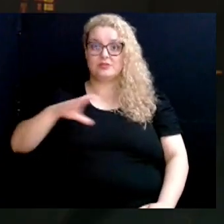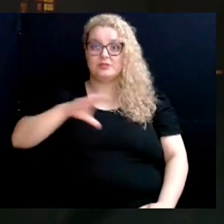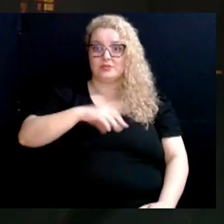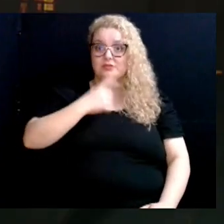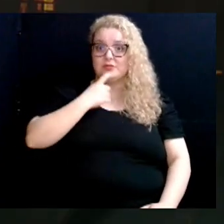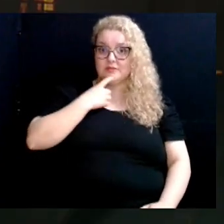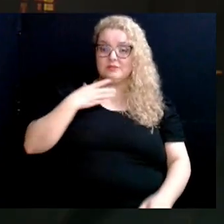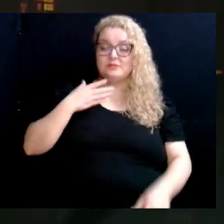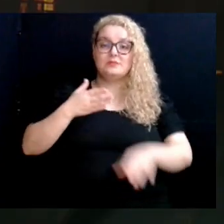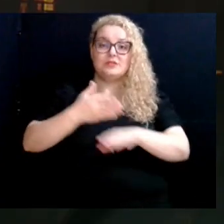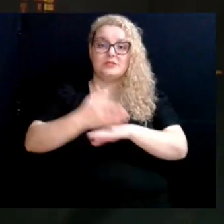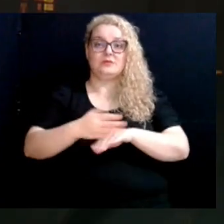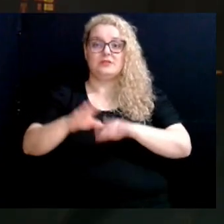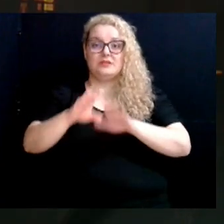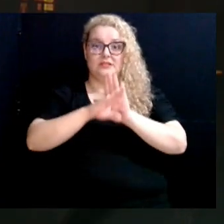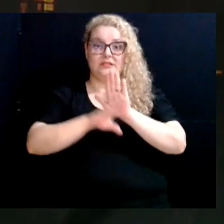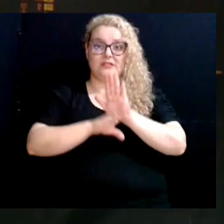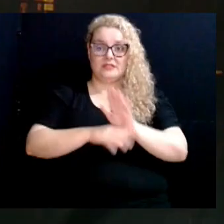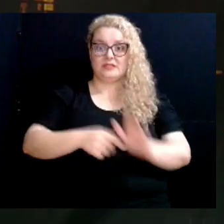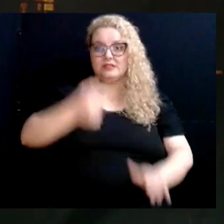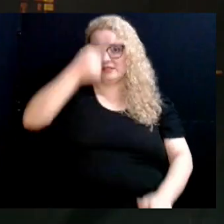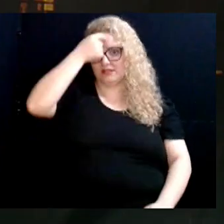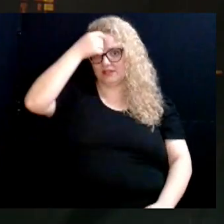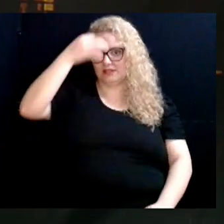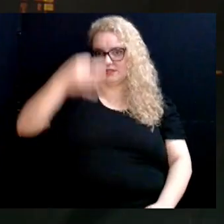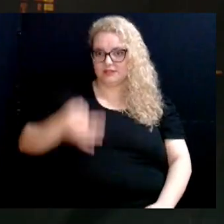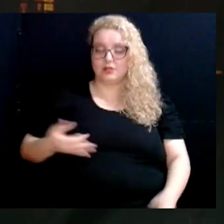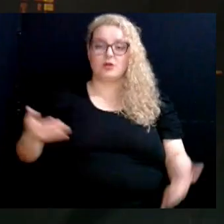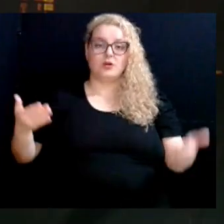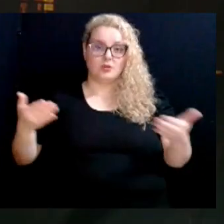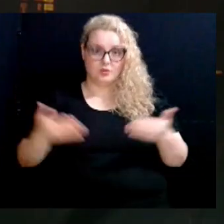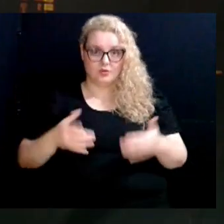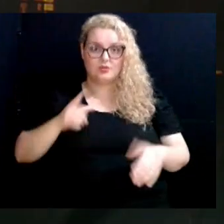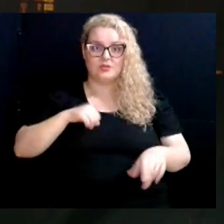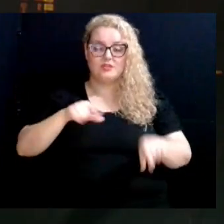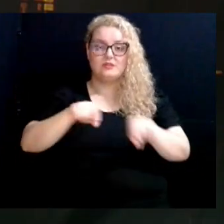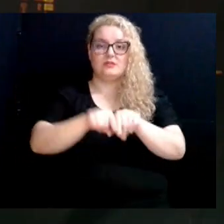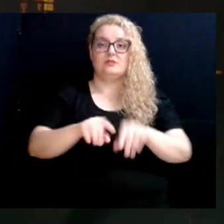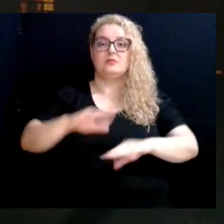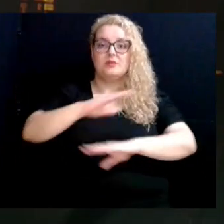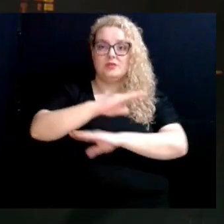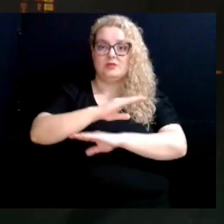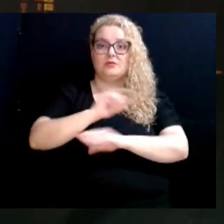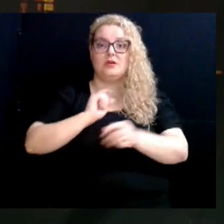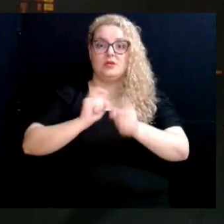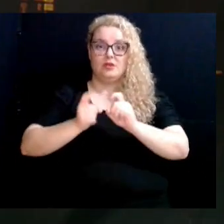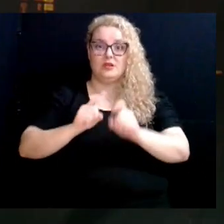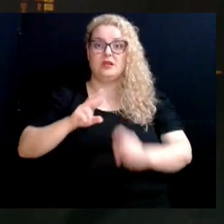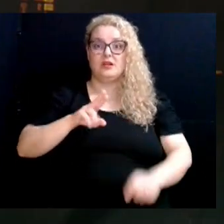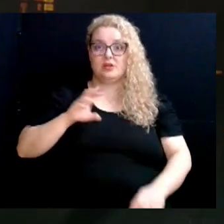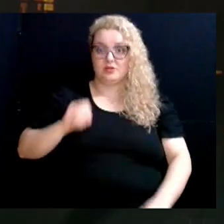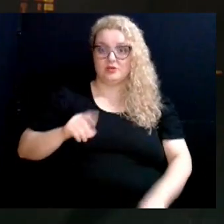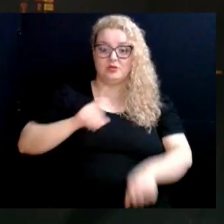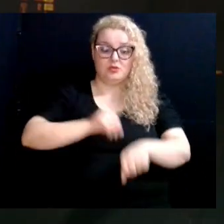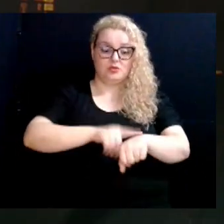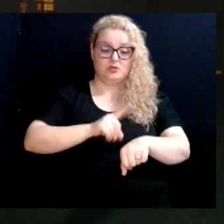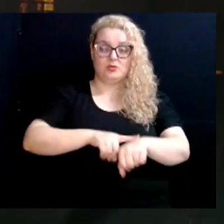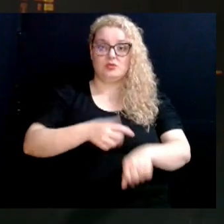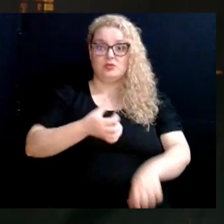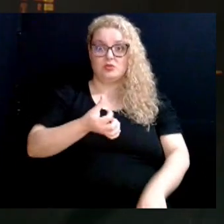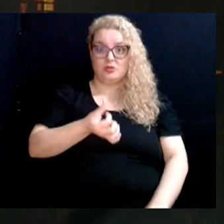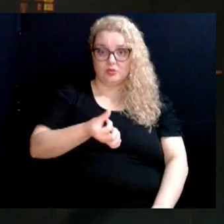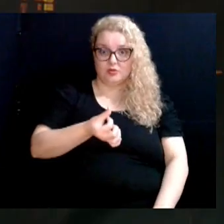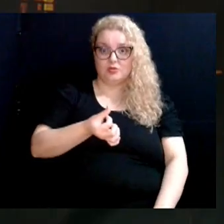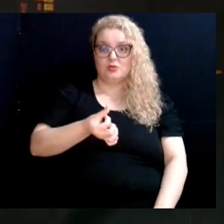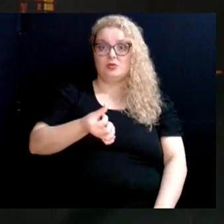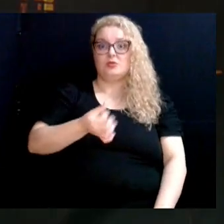participam desse programa de cidadania. E hoje tem também na Câmara reunião ordinária a partir das 6